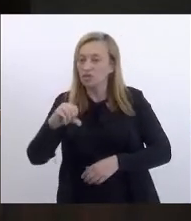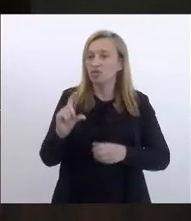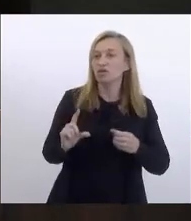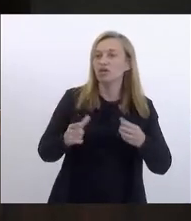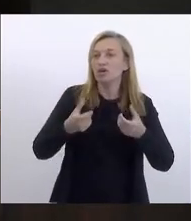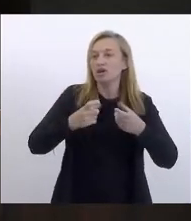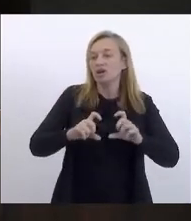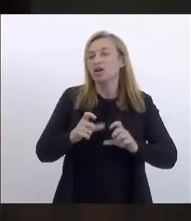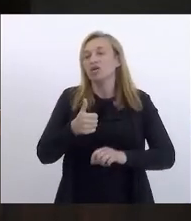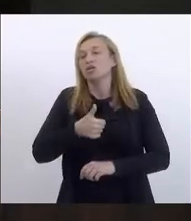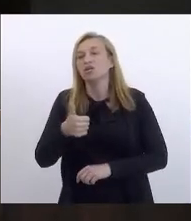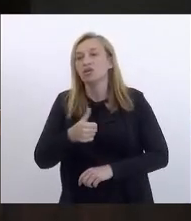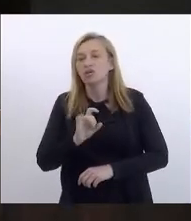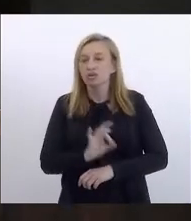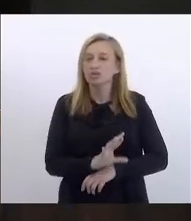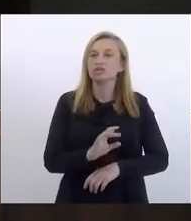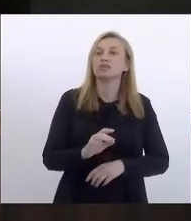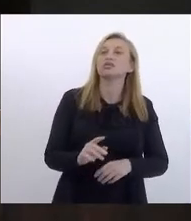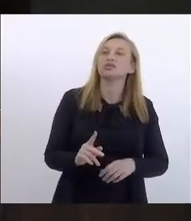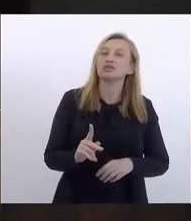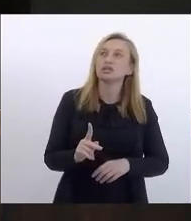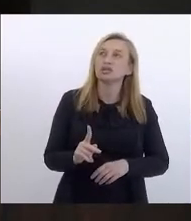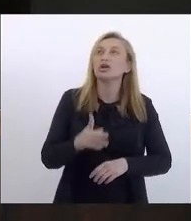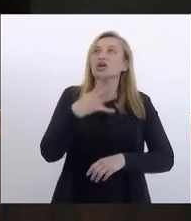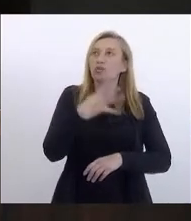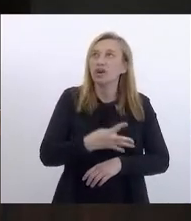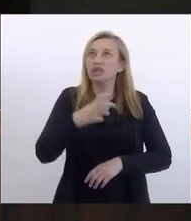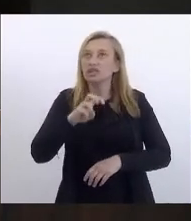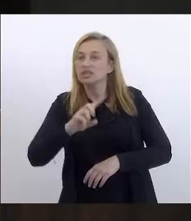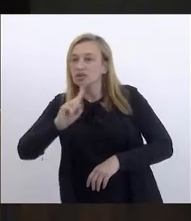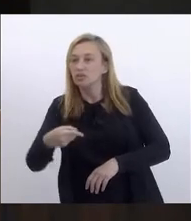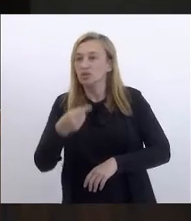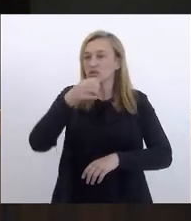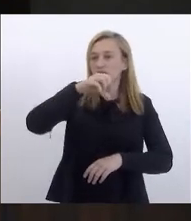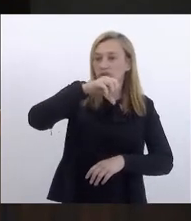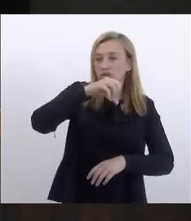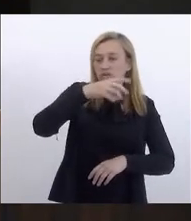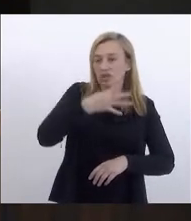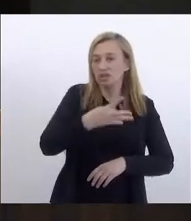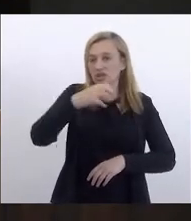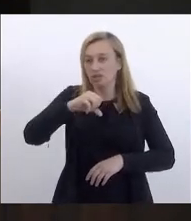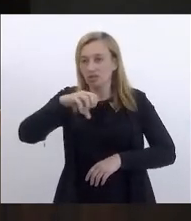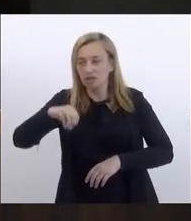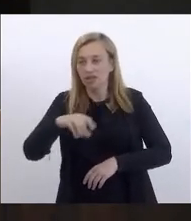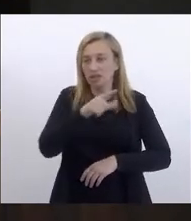2 ambos do decreto paulista número 45.490 de 20